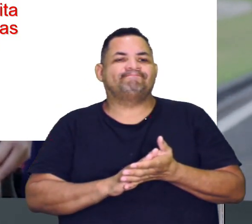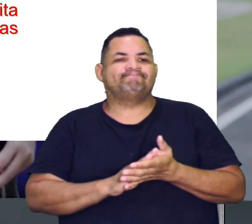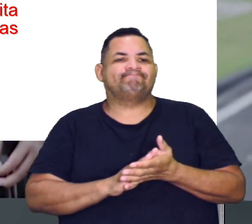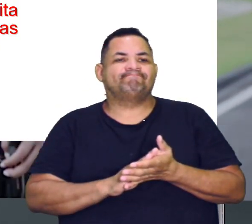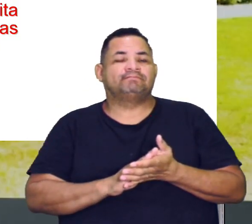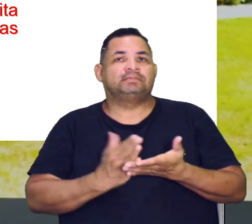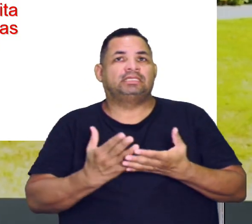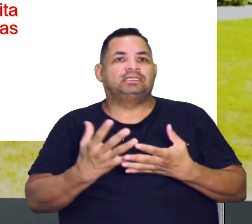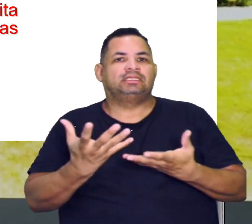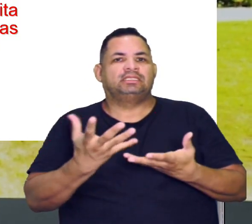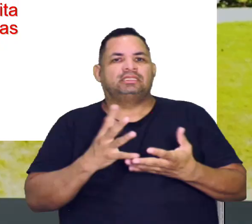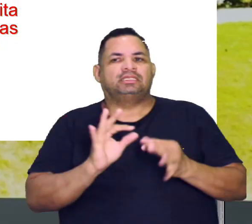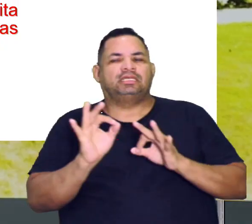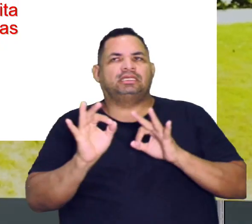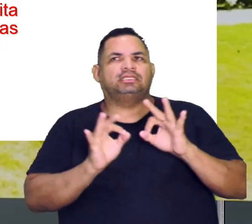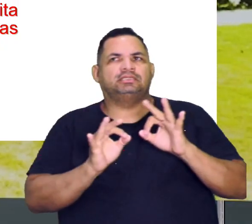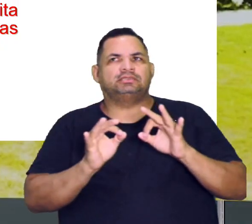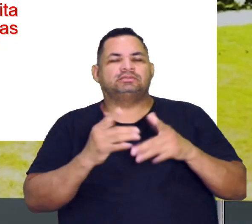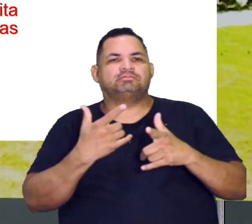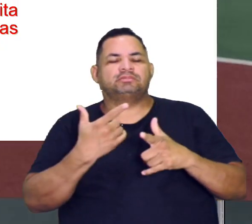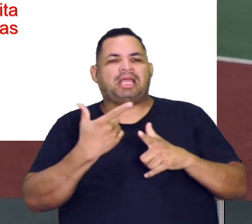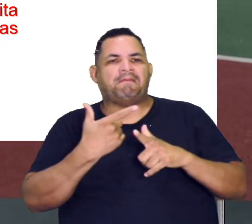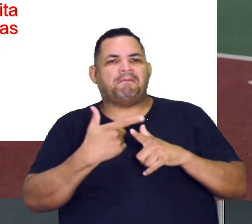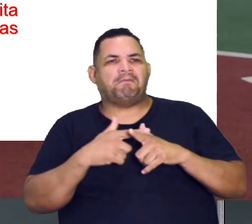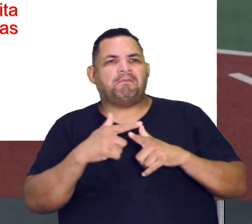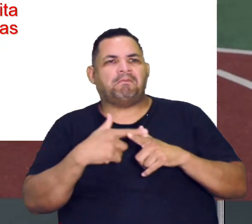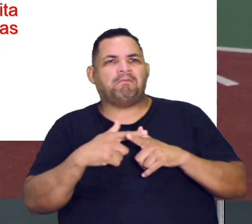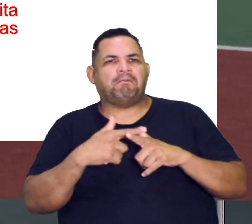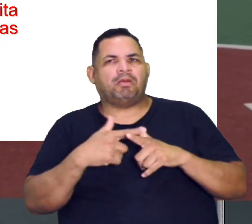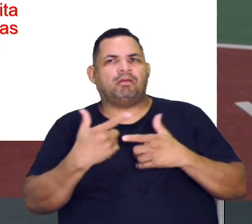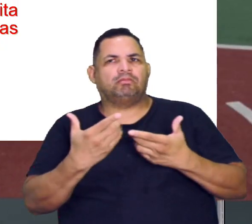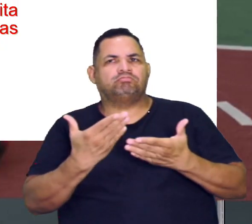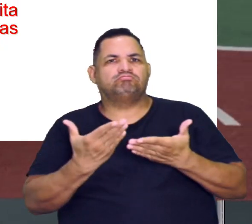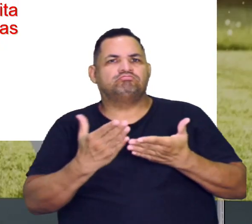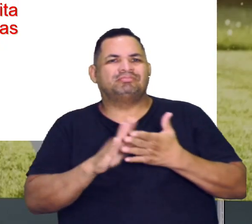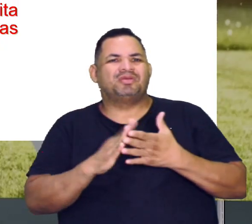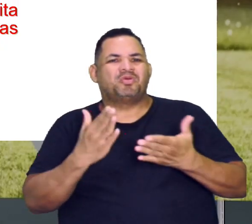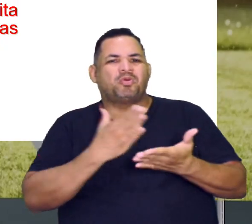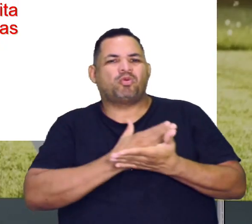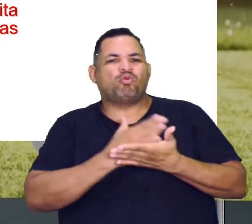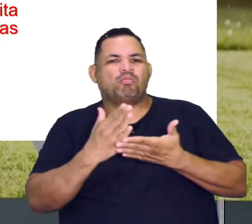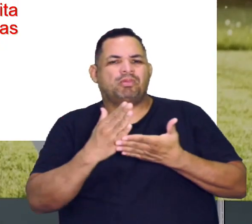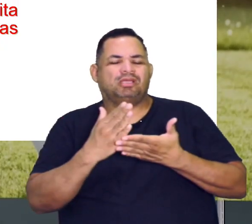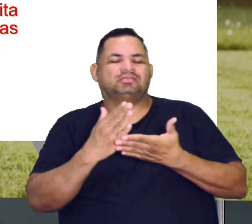Essa atenção especial, a gente acaba vendo o sedentarismo